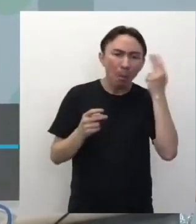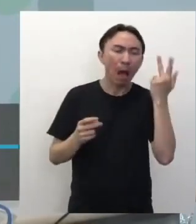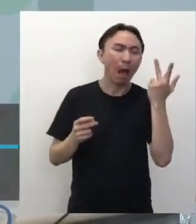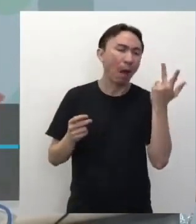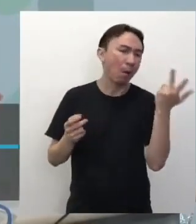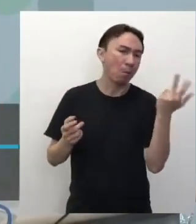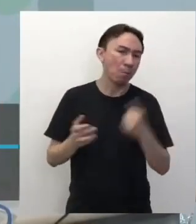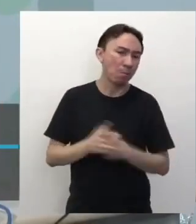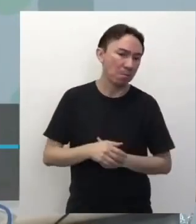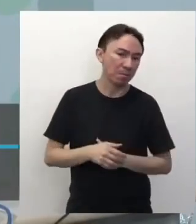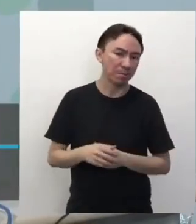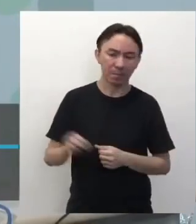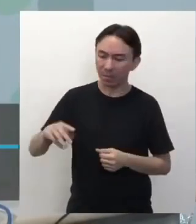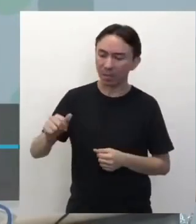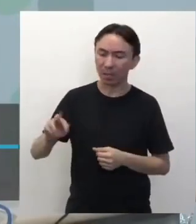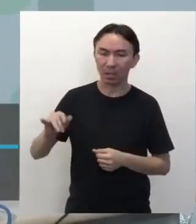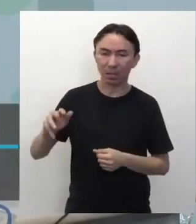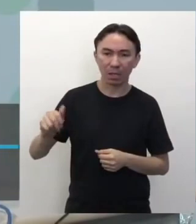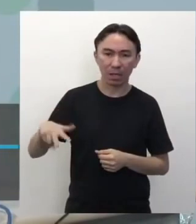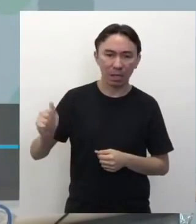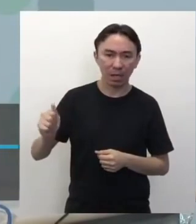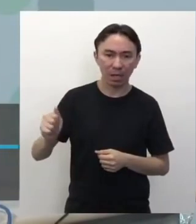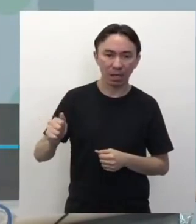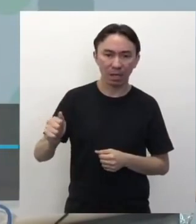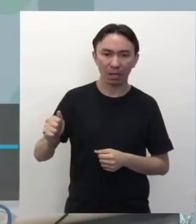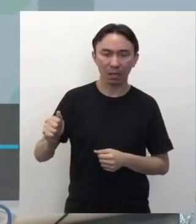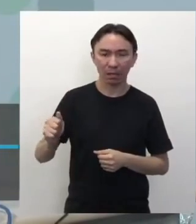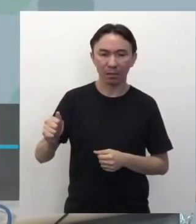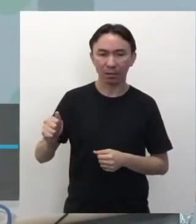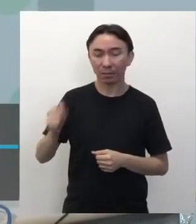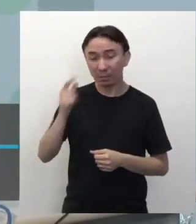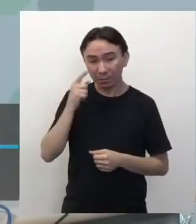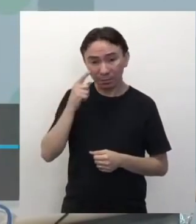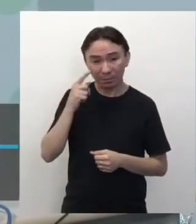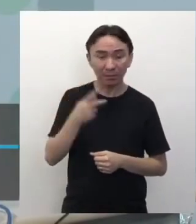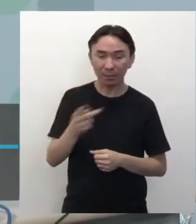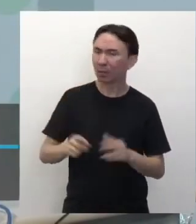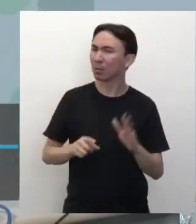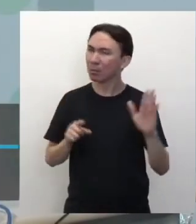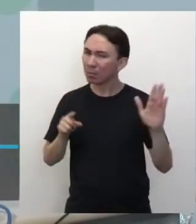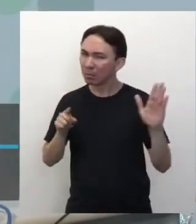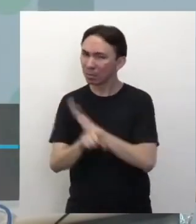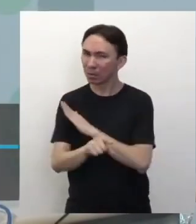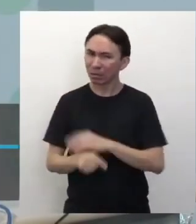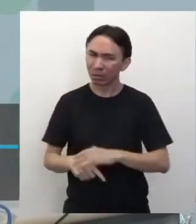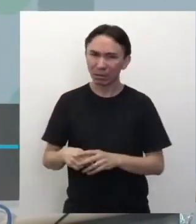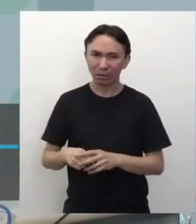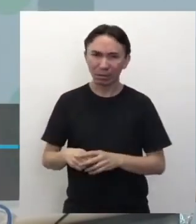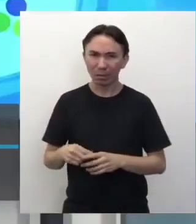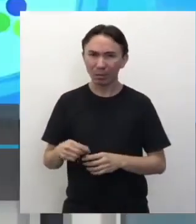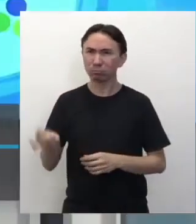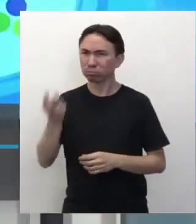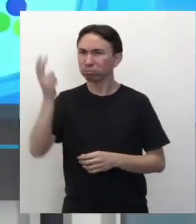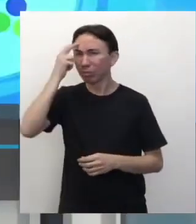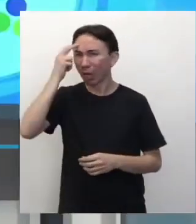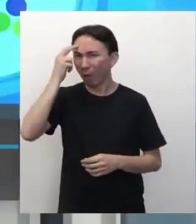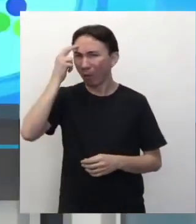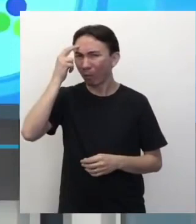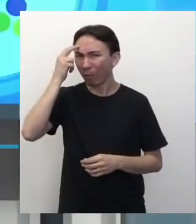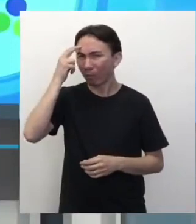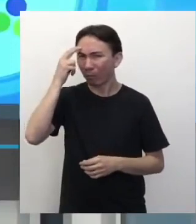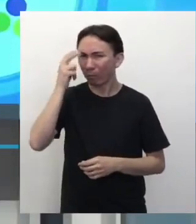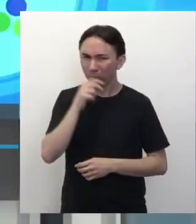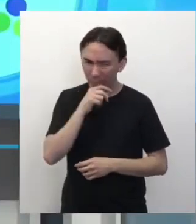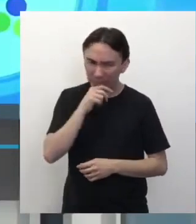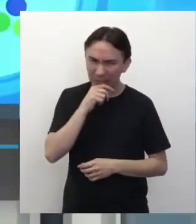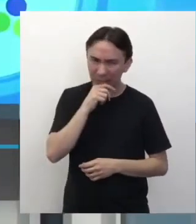A Mariana, aluna do professor Kleb, eu acho, perguntou, cultural? Cultural. Então vamos ver,